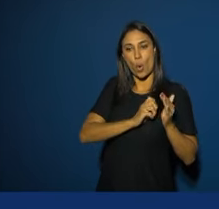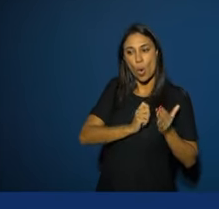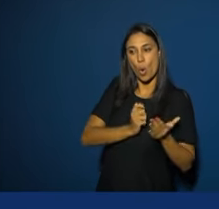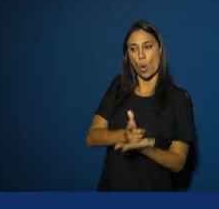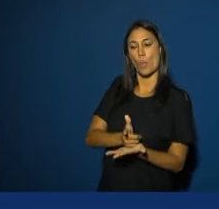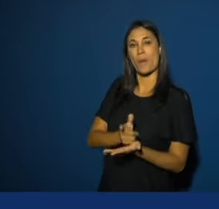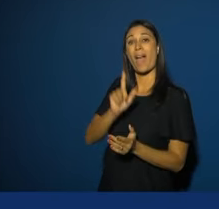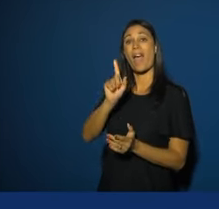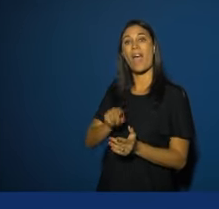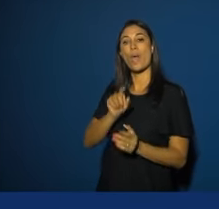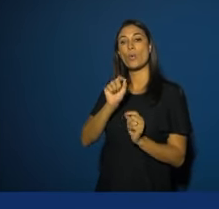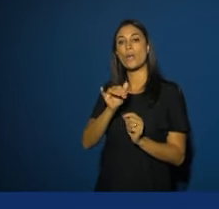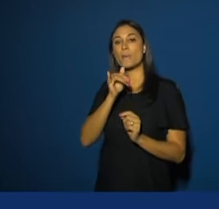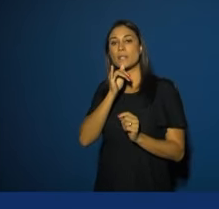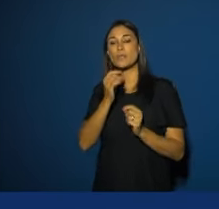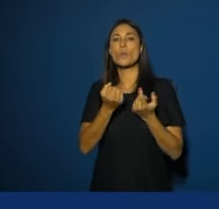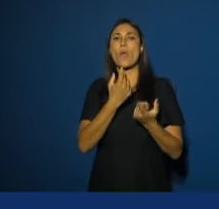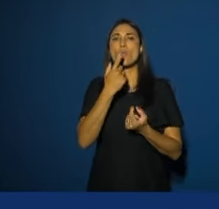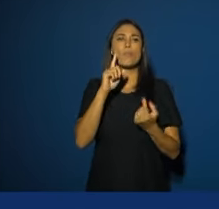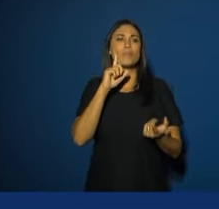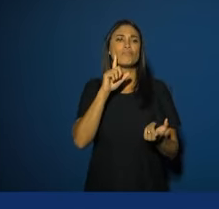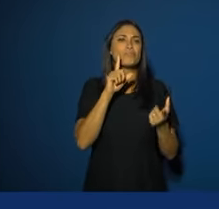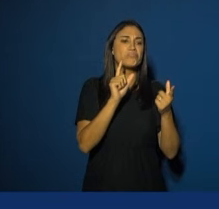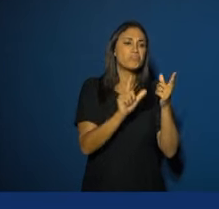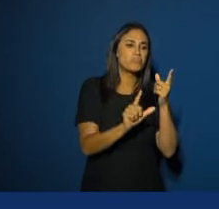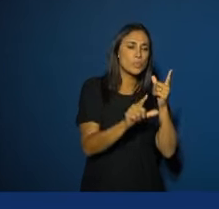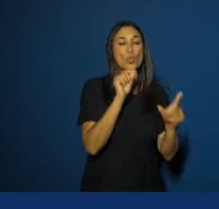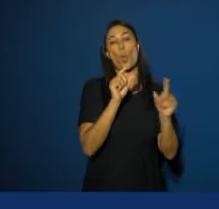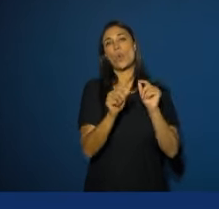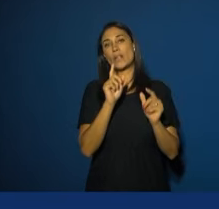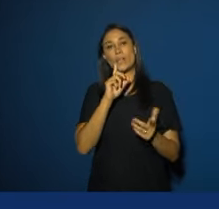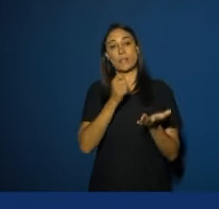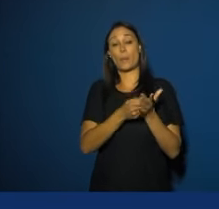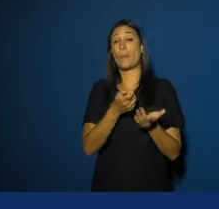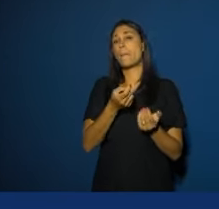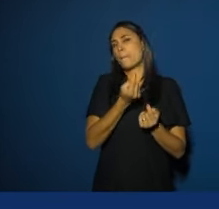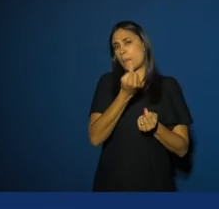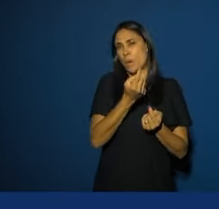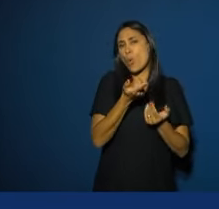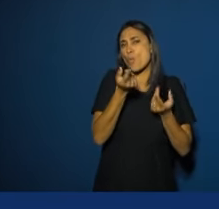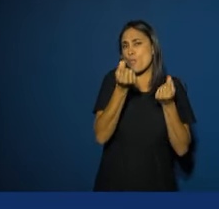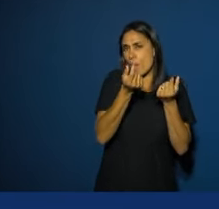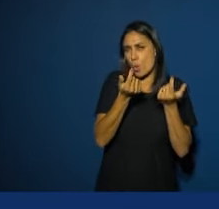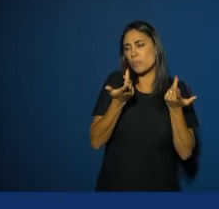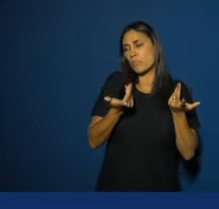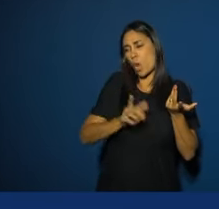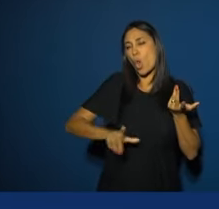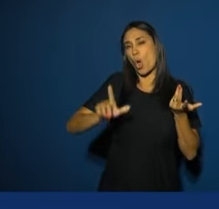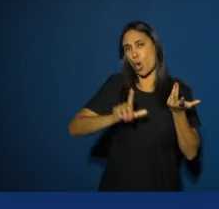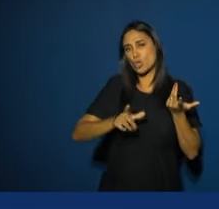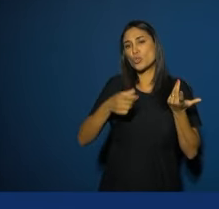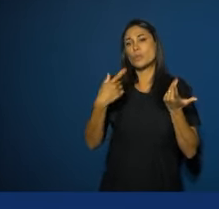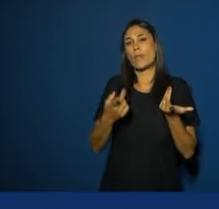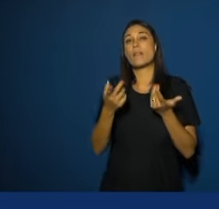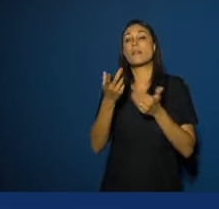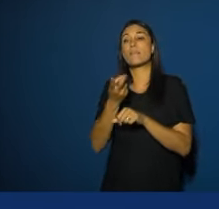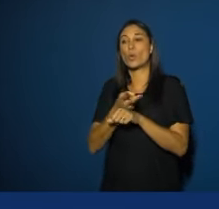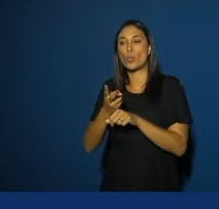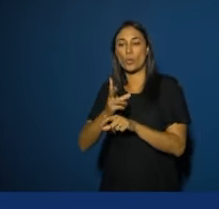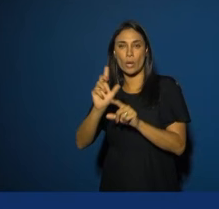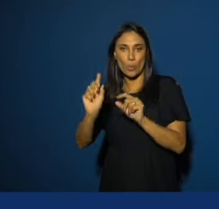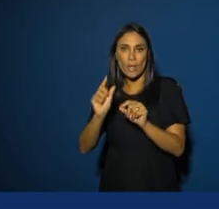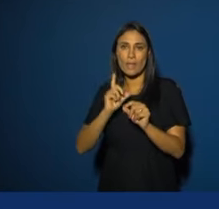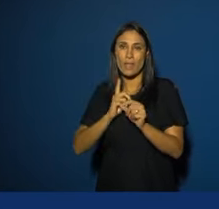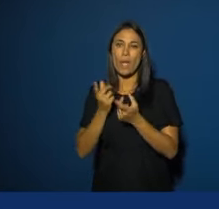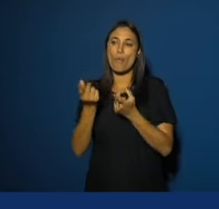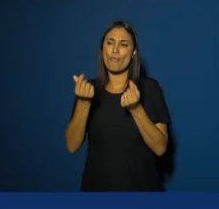compras sobre alguns drives de decisão. O primeiro deles, o preço, óbvio, se busca, claro, que haja uma